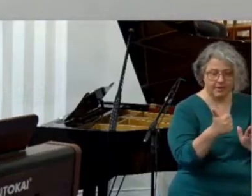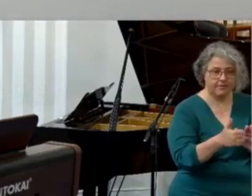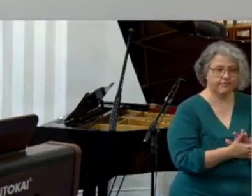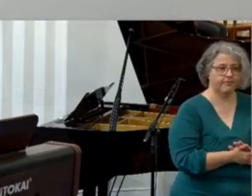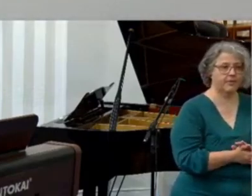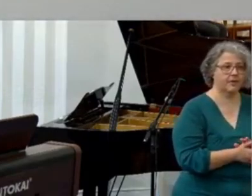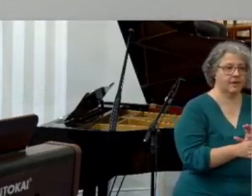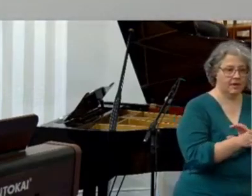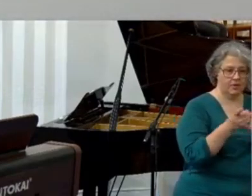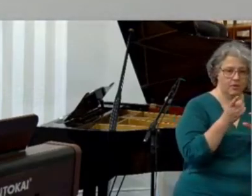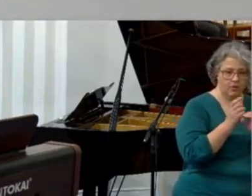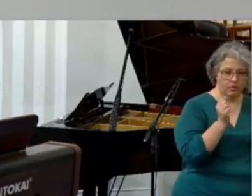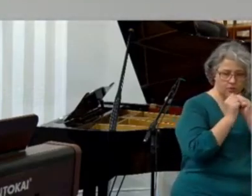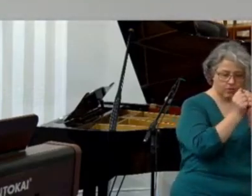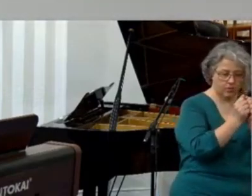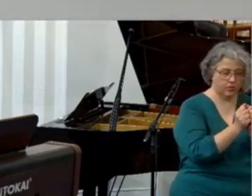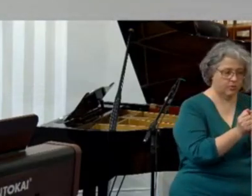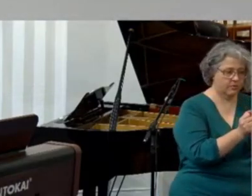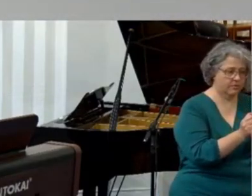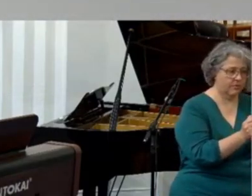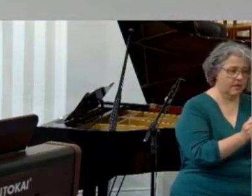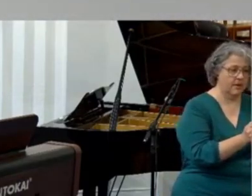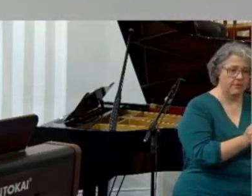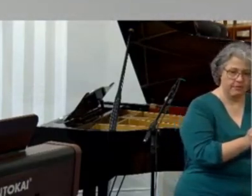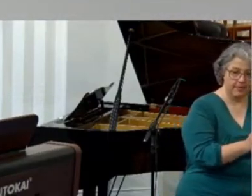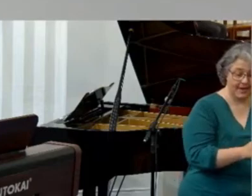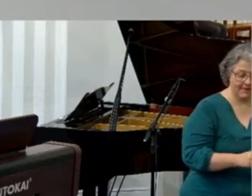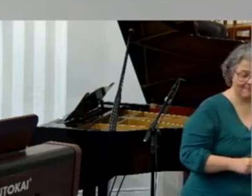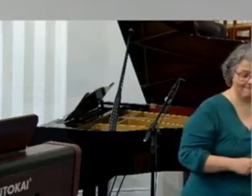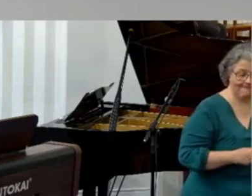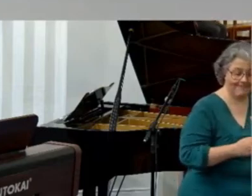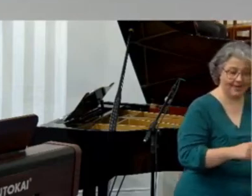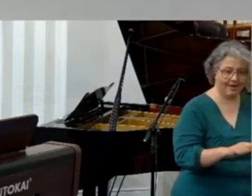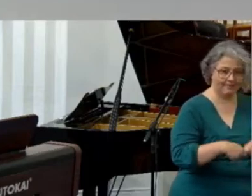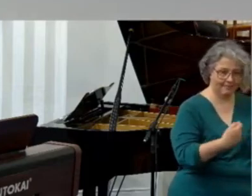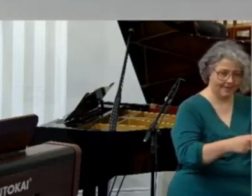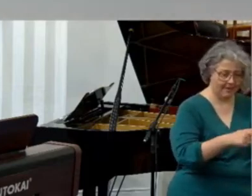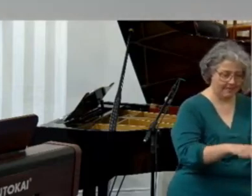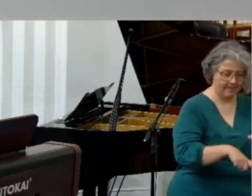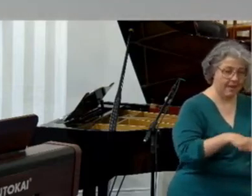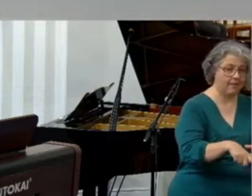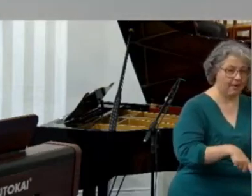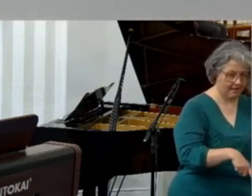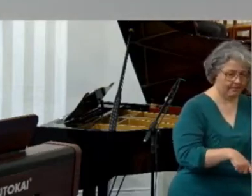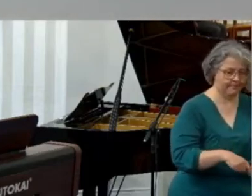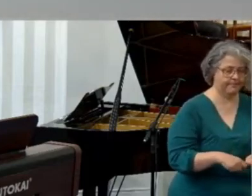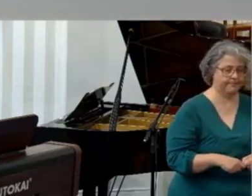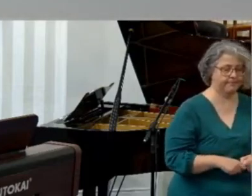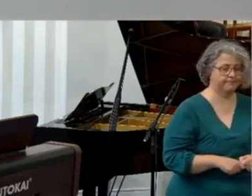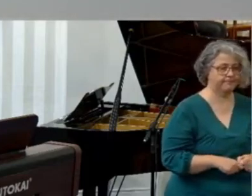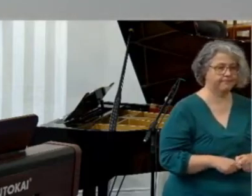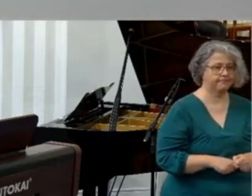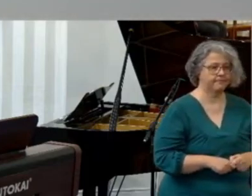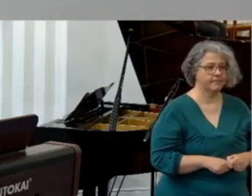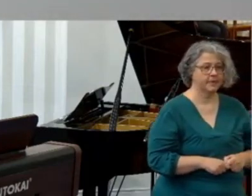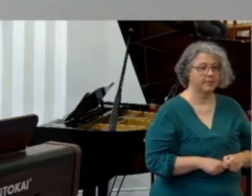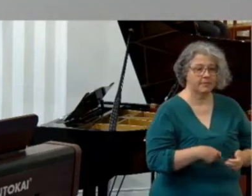juntamente conosco, para dar a eles uma tarefa, um desenho para que eles possam